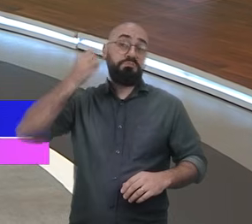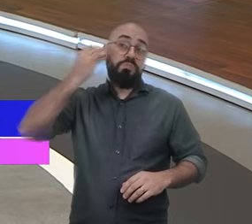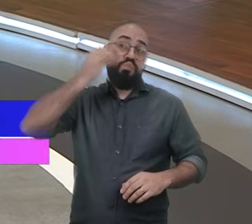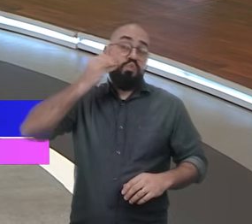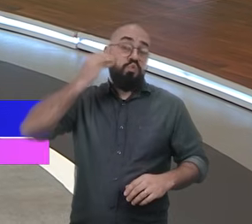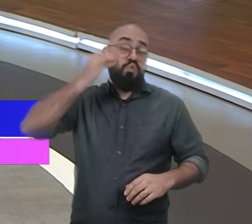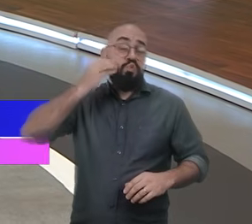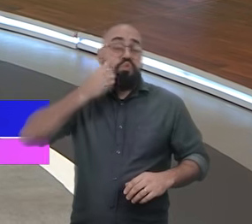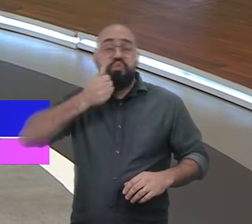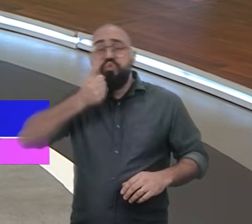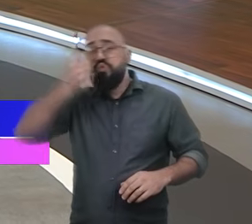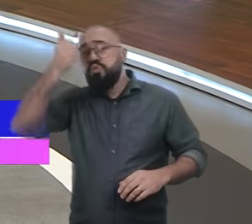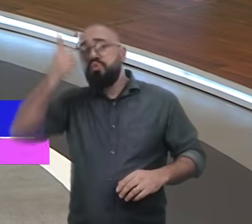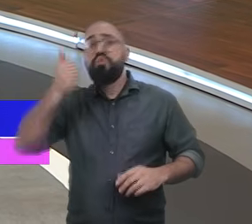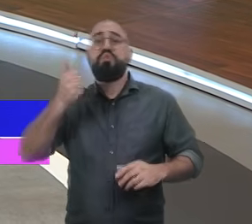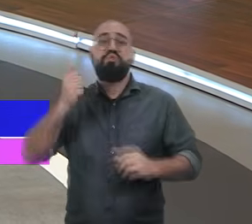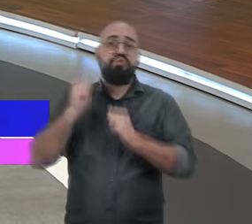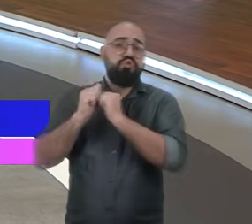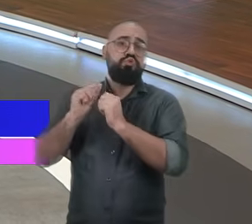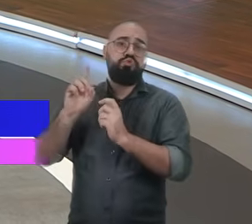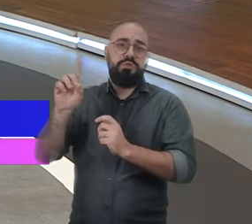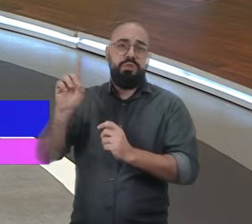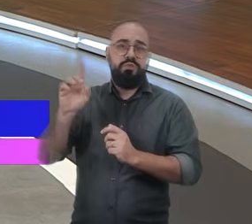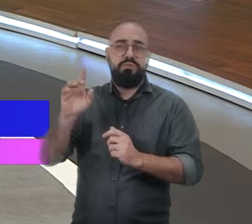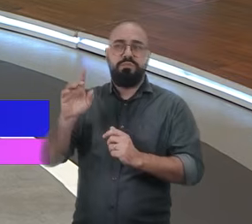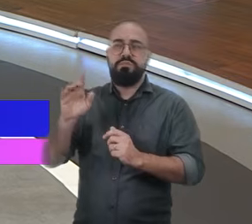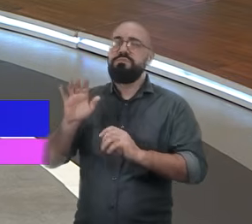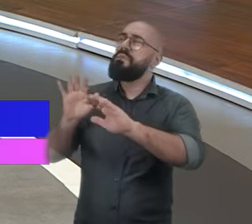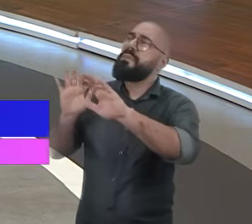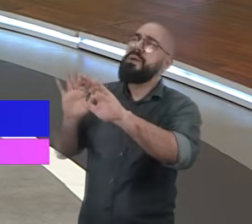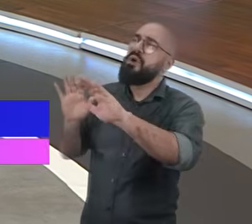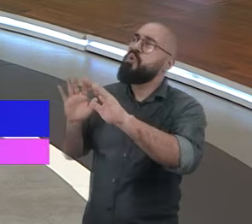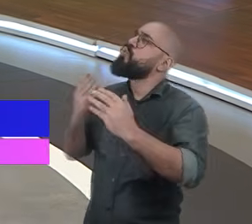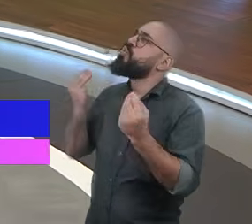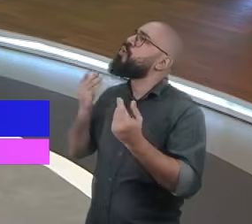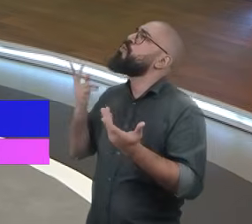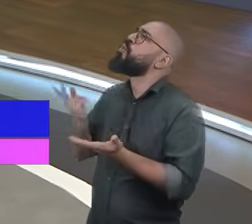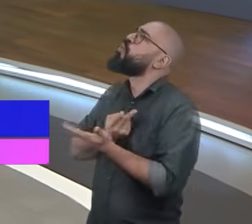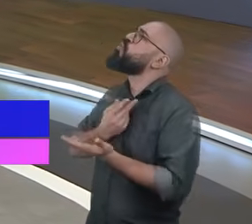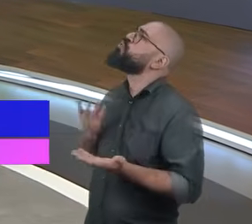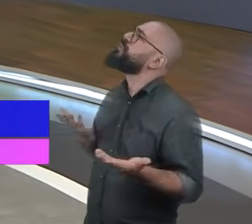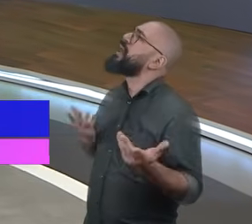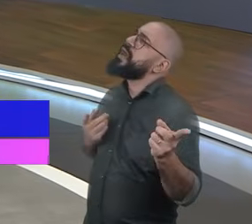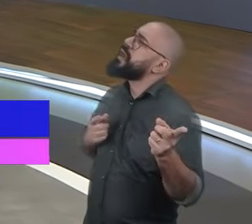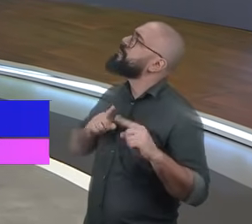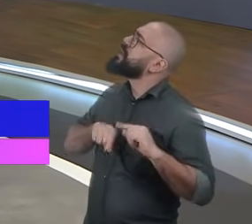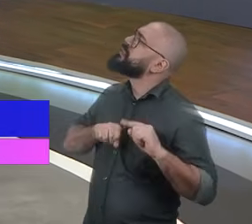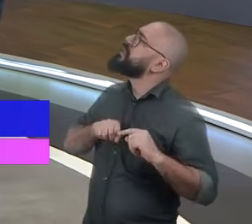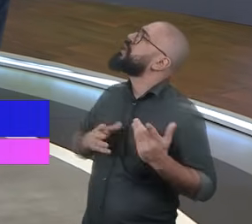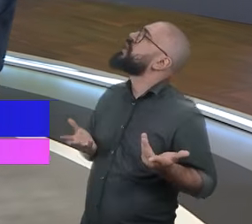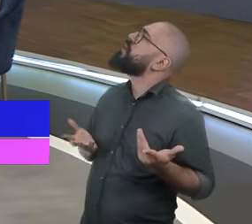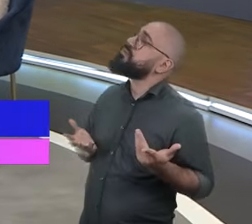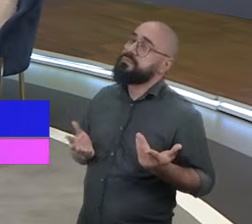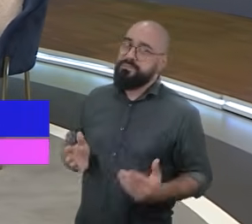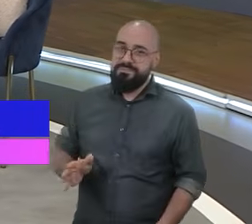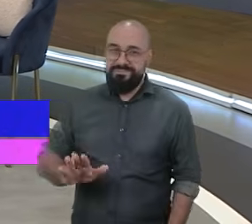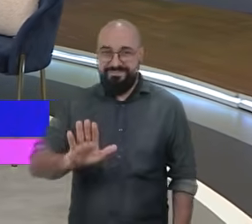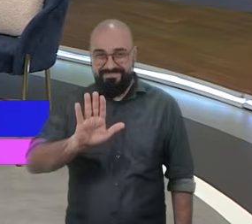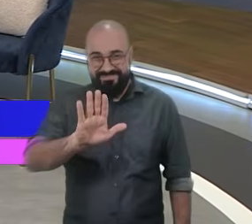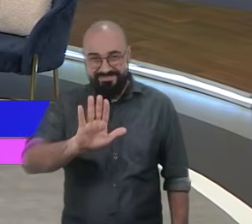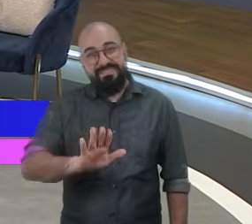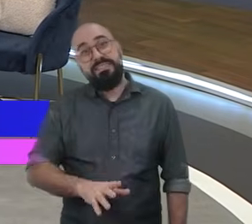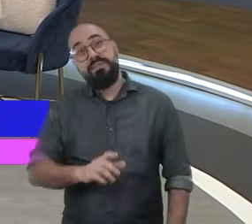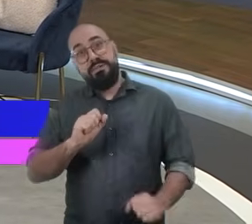pastor, o que eu preciso fazer para ter esse material? Bom, é muito simples mesmo. Você pode, primeiramente, mandar